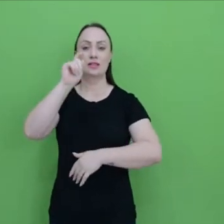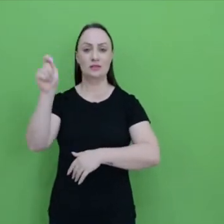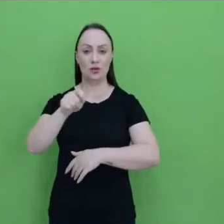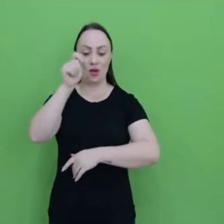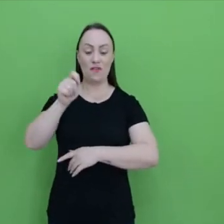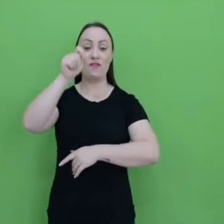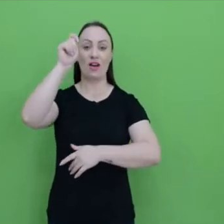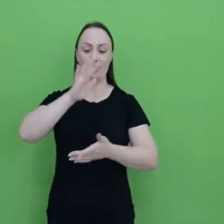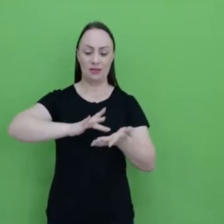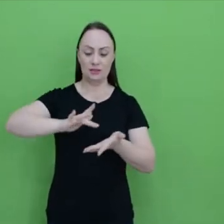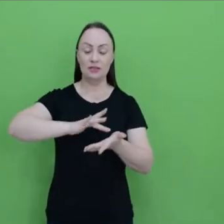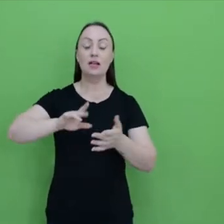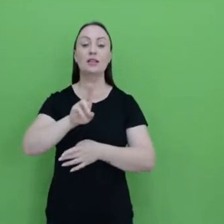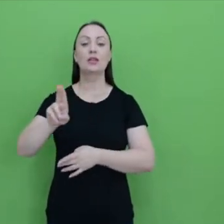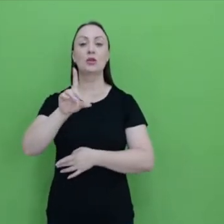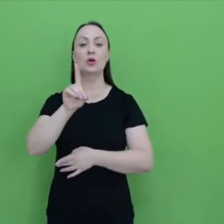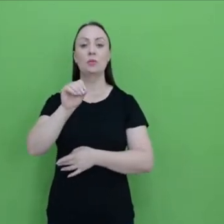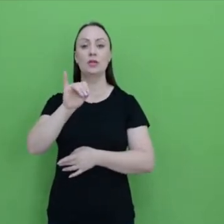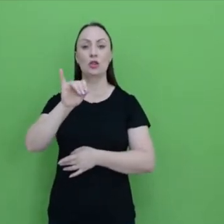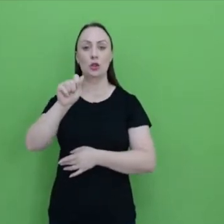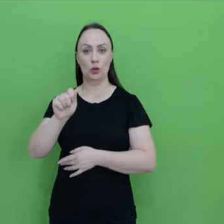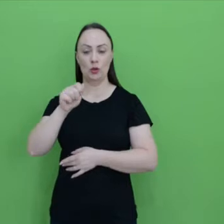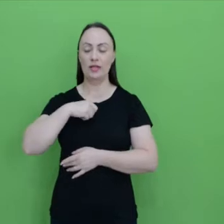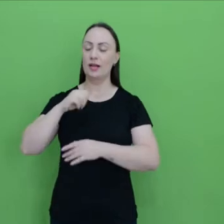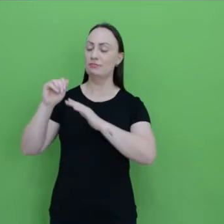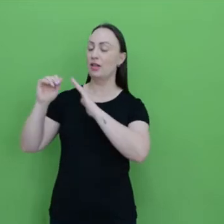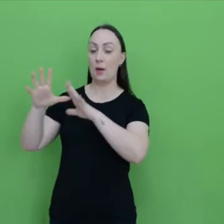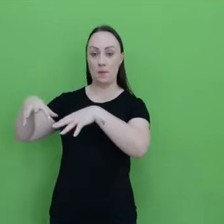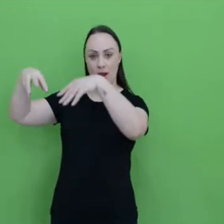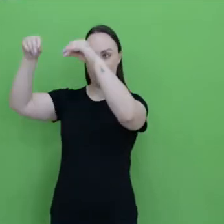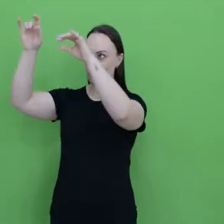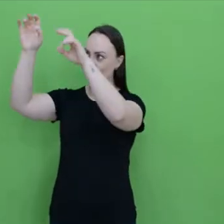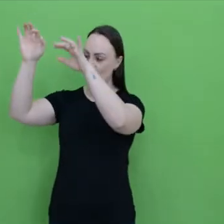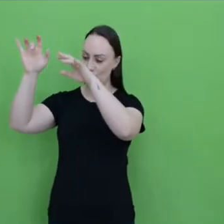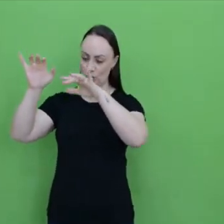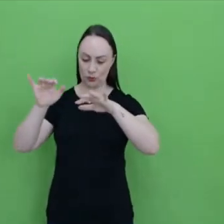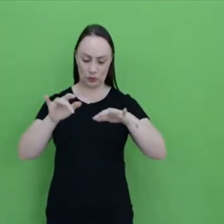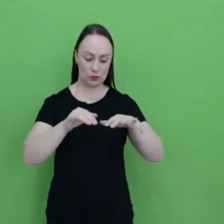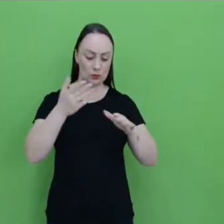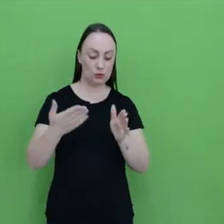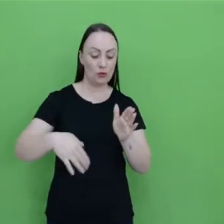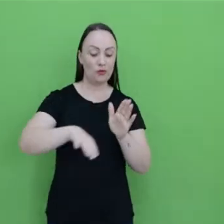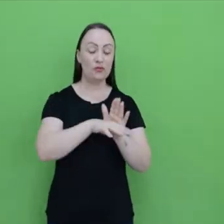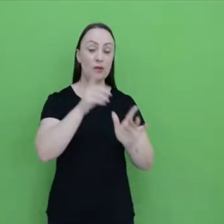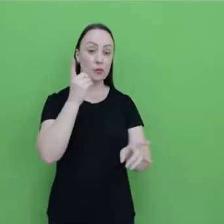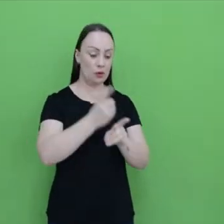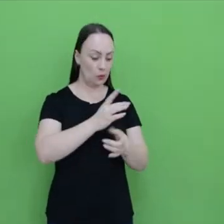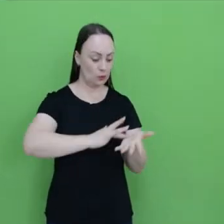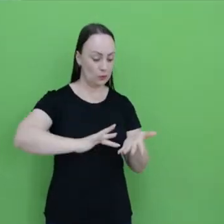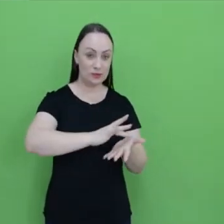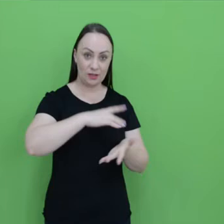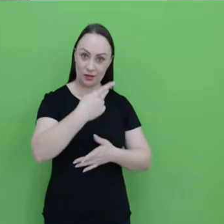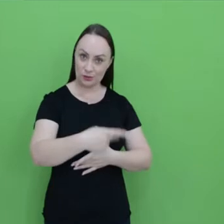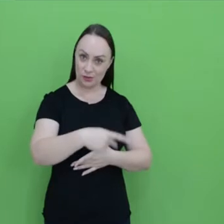cigana chamada Doia desceu do seu palácio lá nas nuvens e veio ao encontro dos ciganos